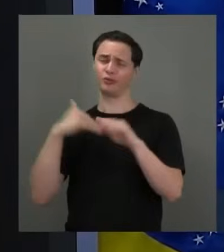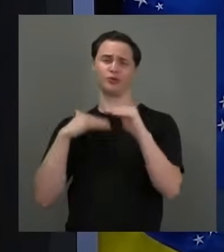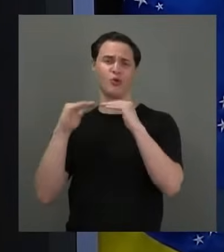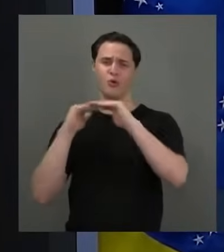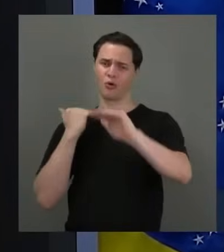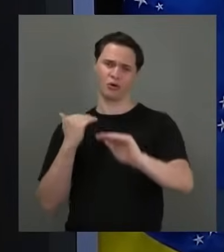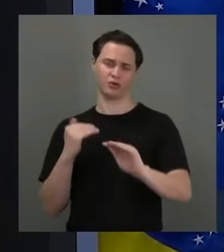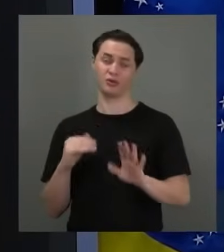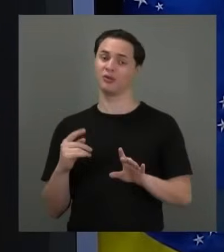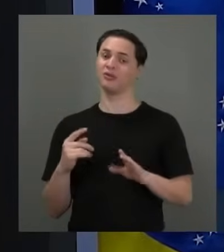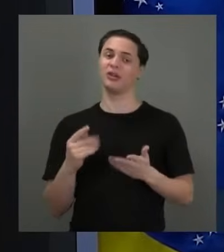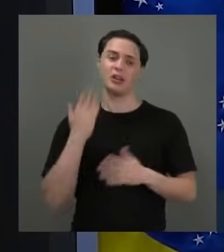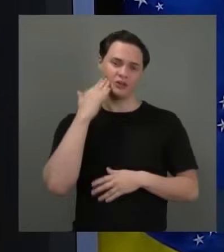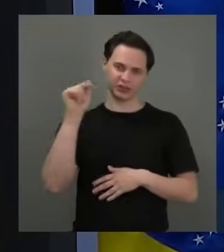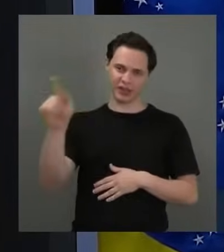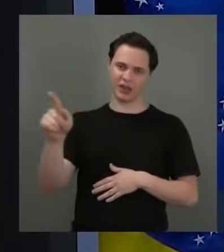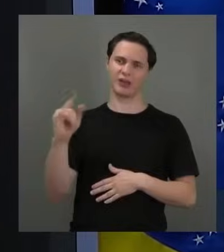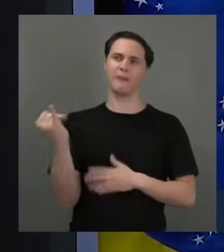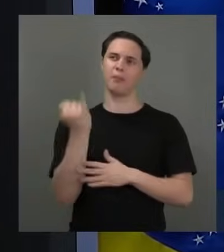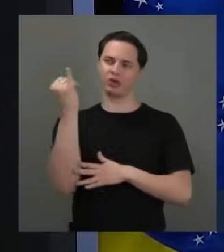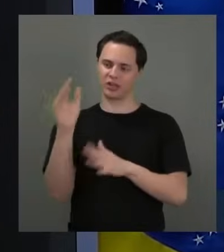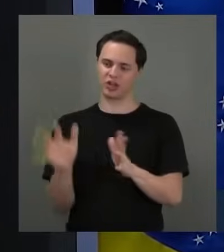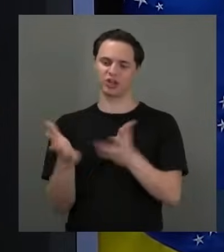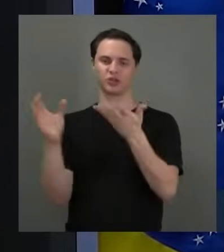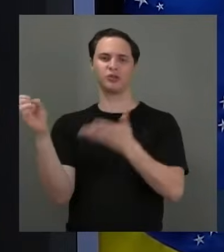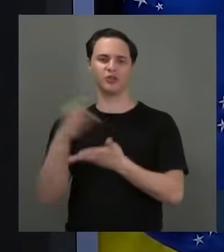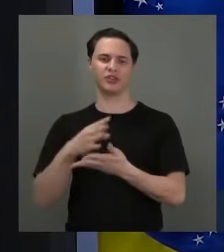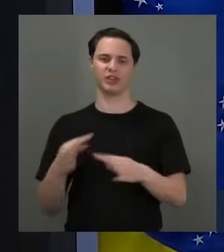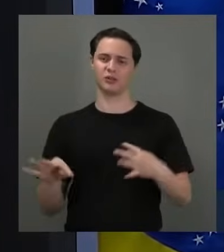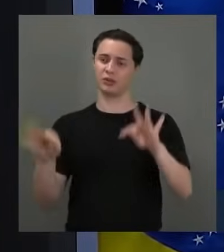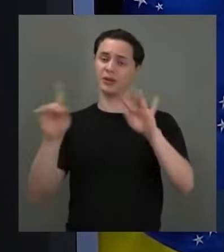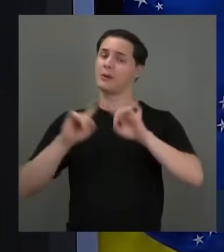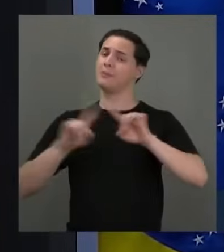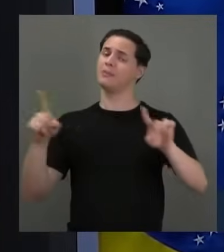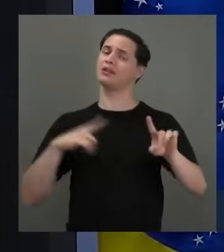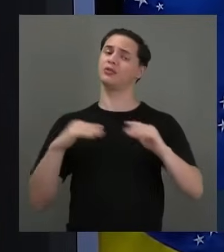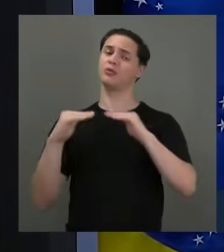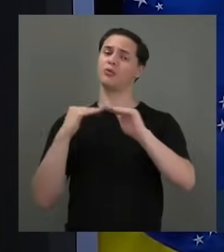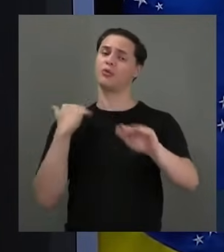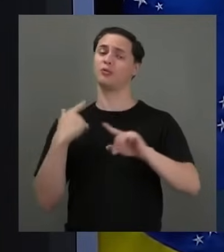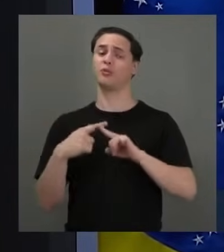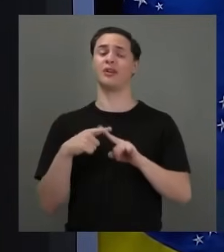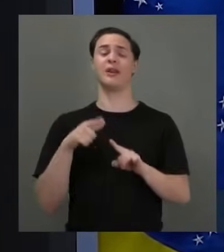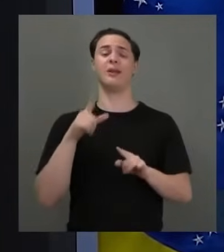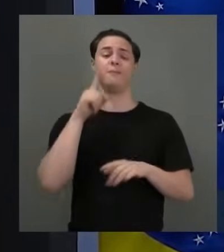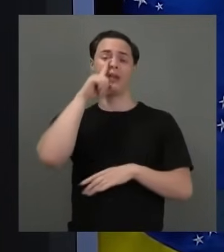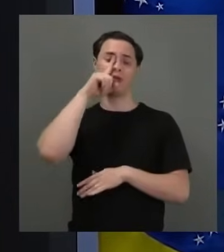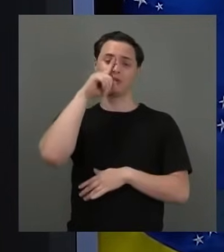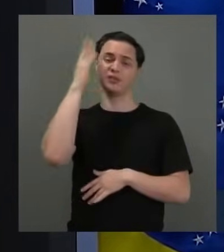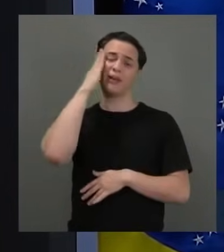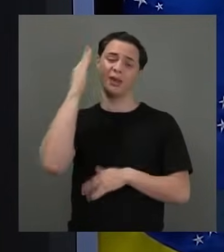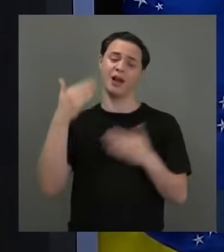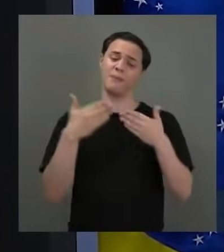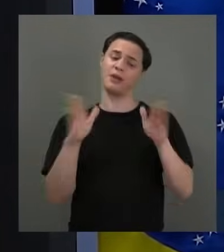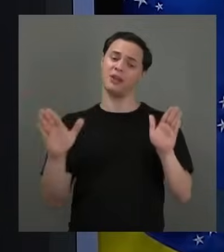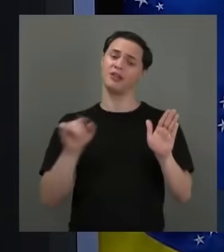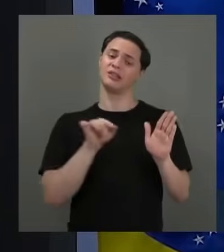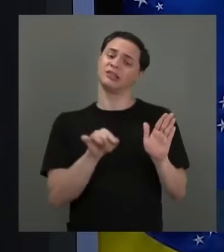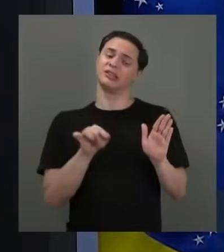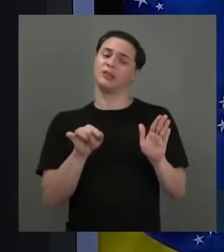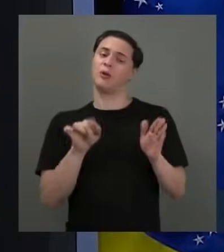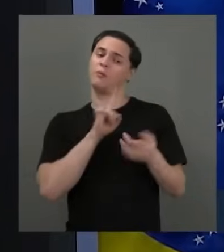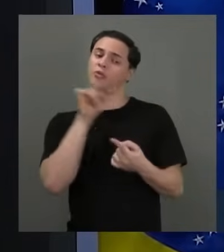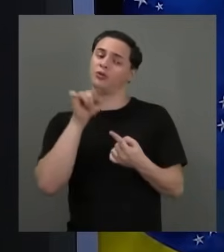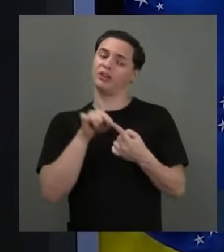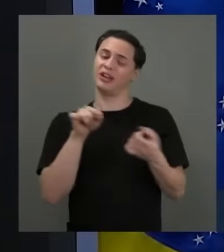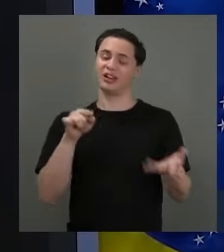de incentivar novas tecnologias, como motores elétricos, motores a hidrogênio, etc., mas não motores flex,